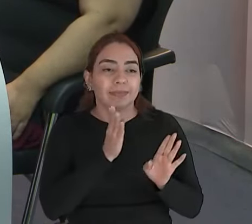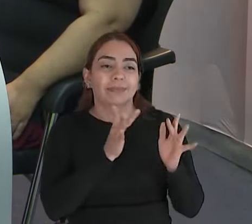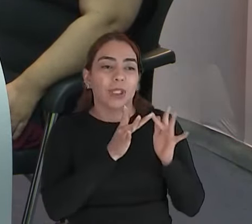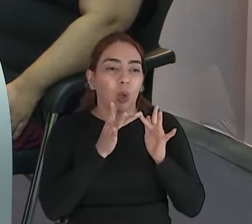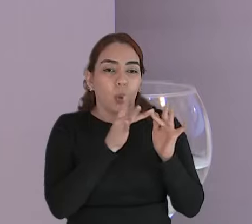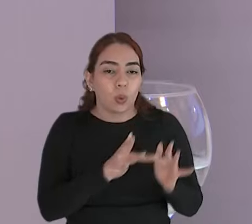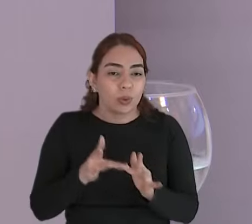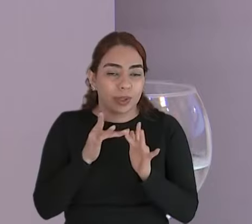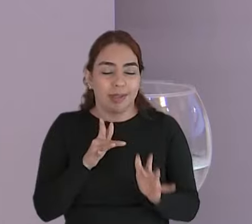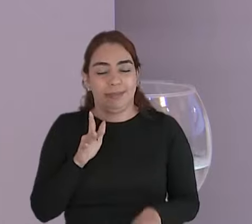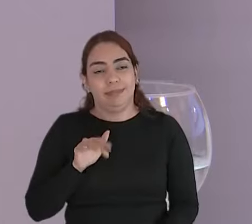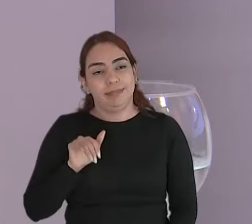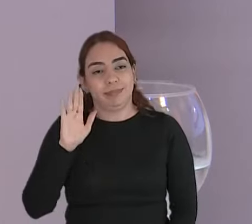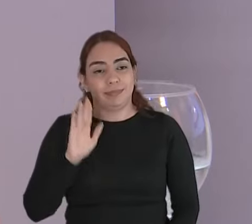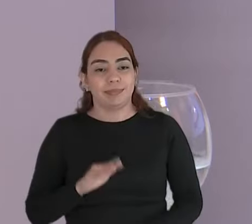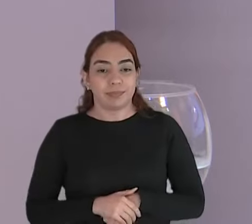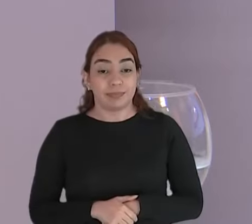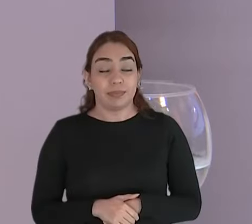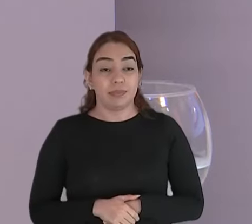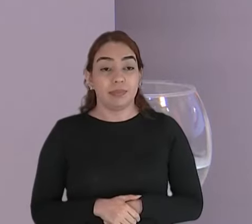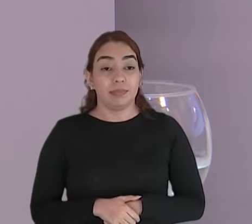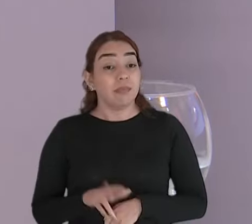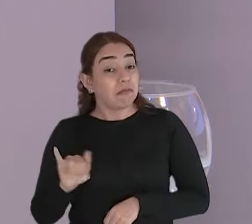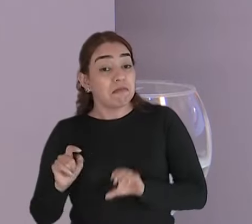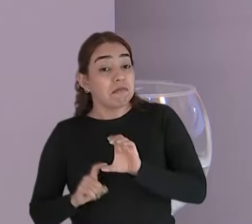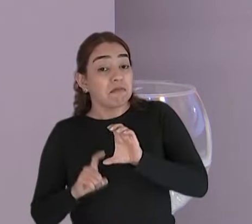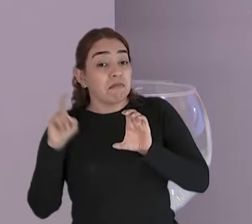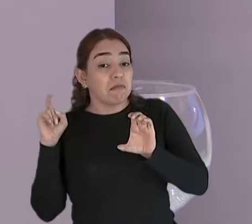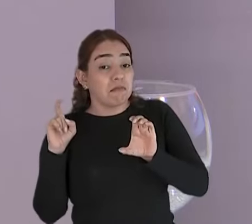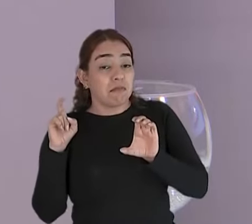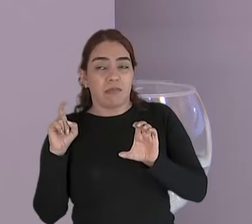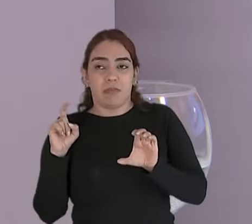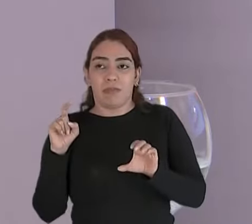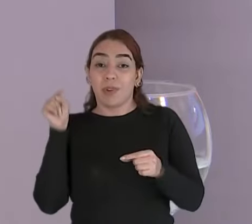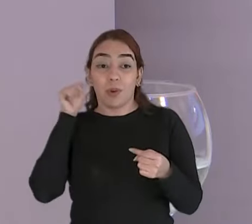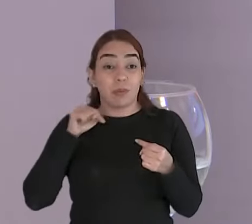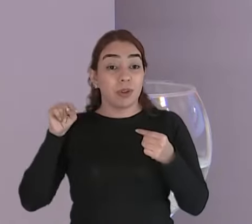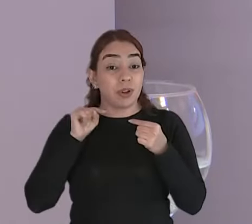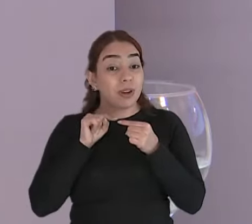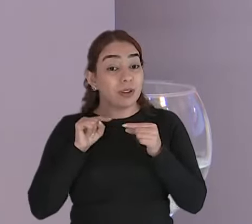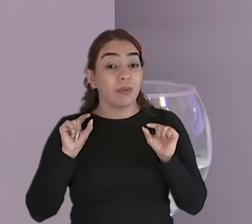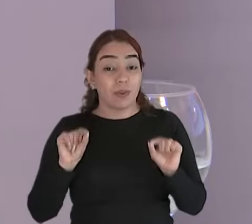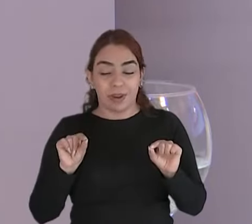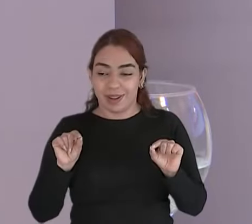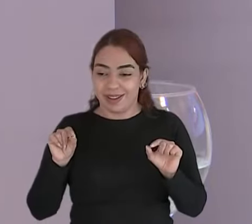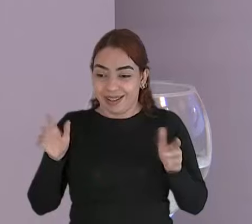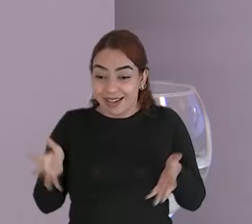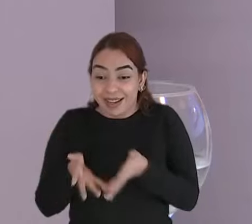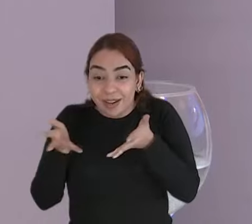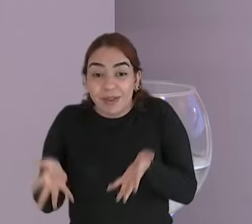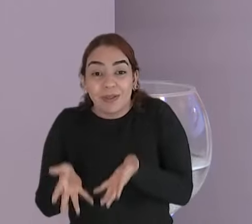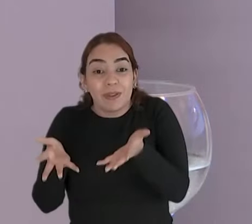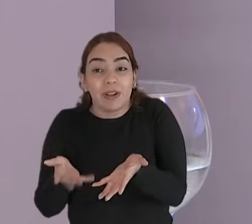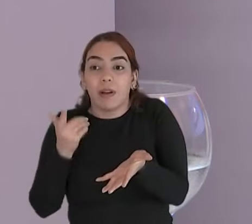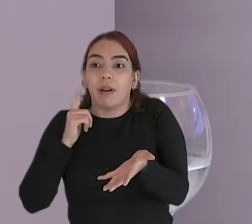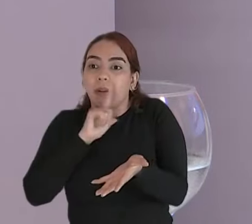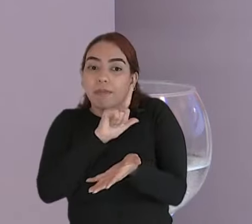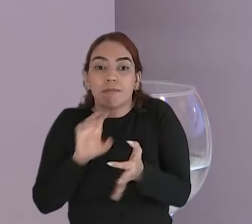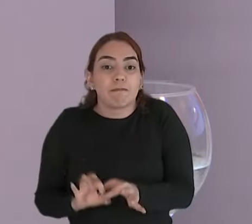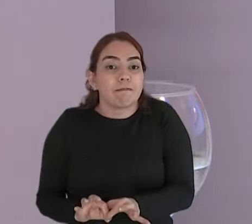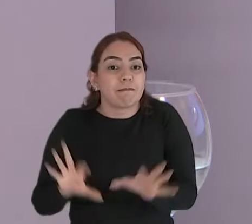vai virar uma pessoa independente. Porque o nosso objetivo é esse, é que ela vire uma pessoa independente.